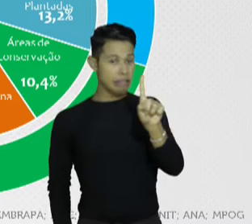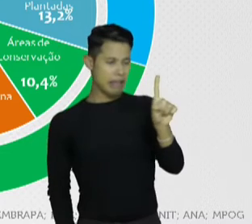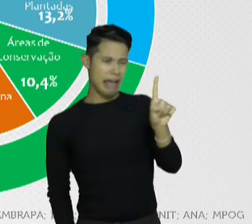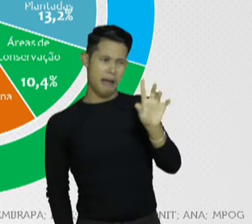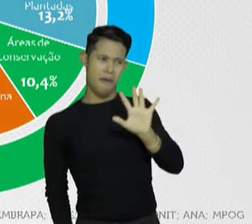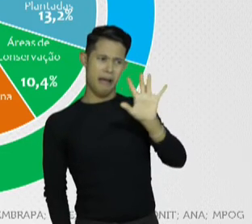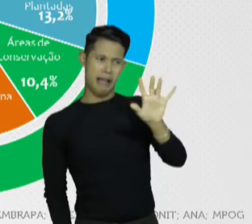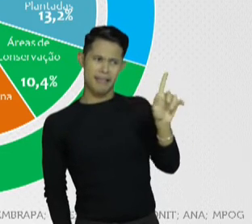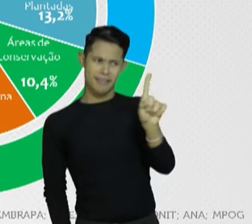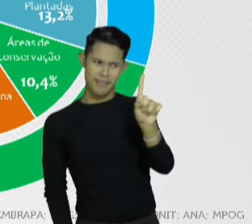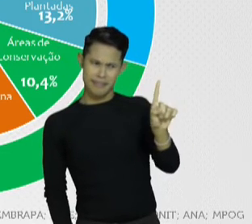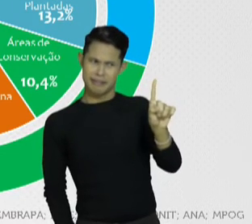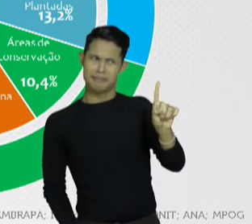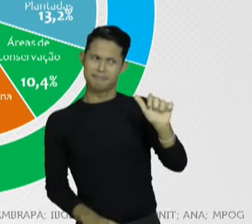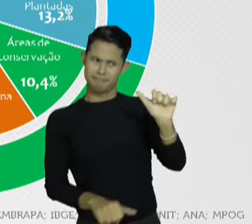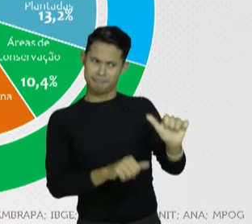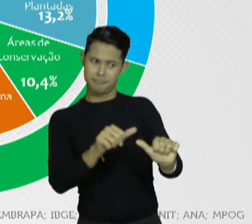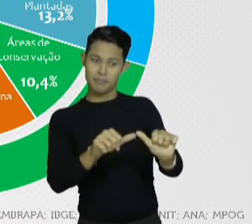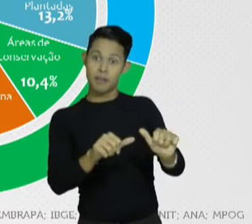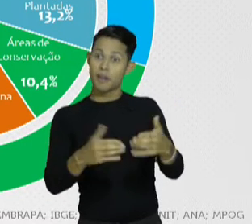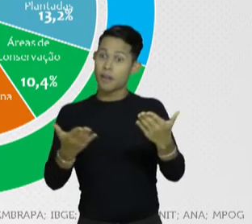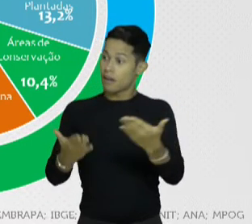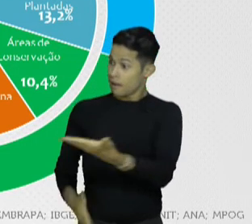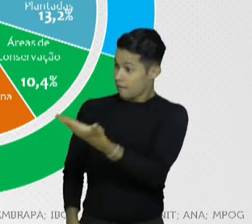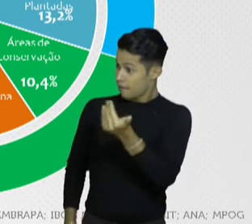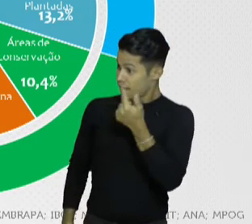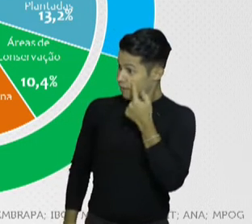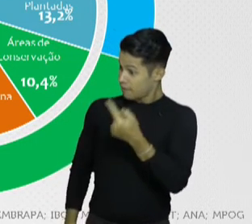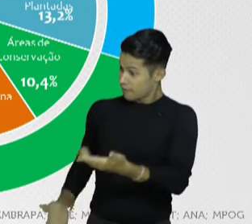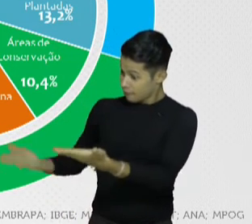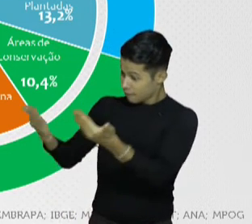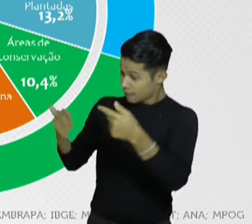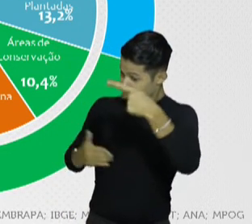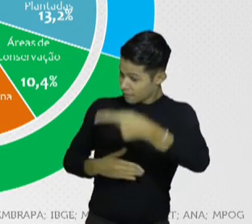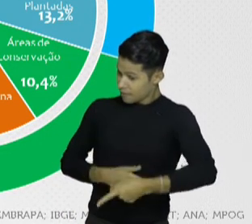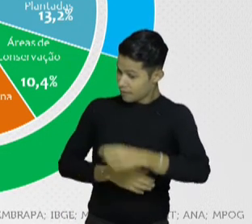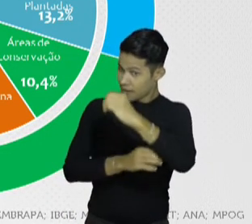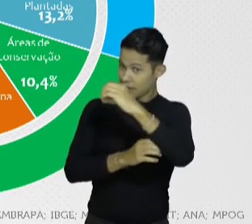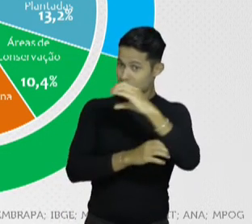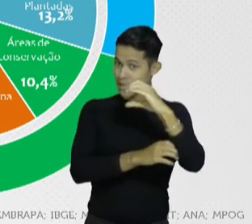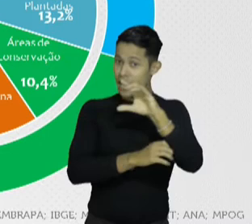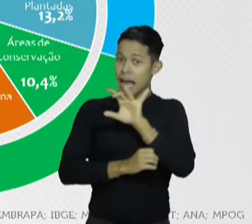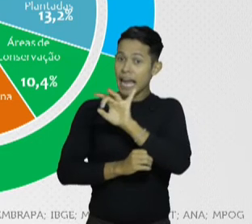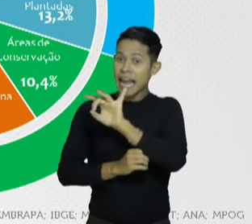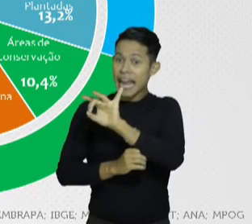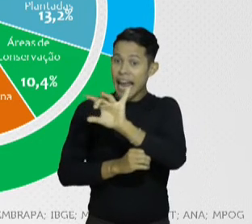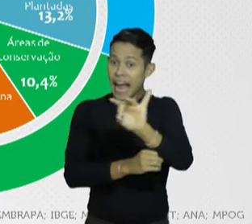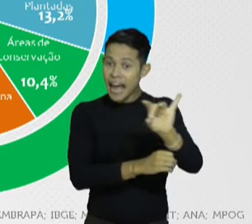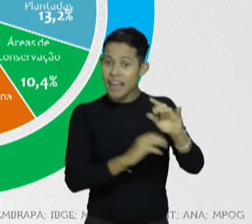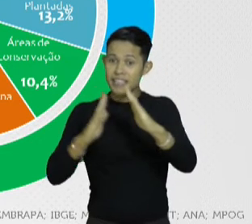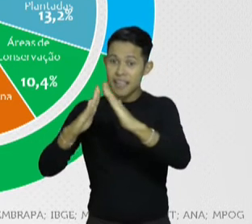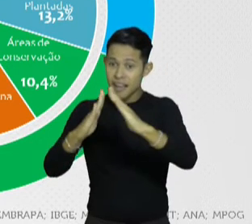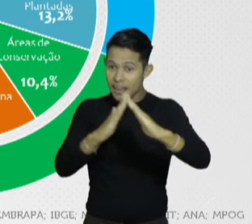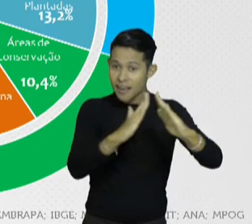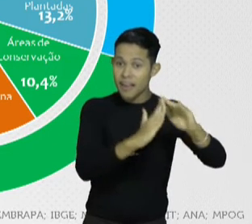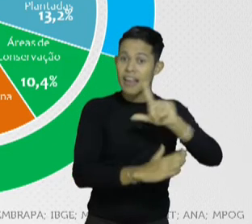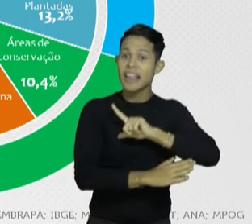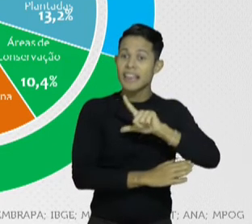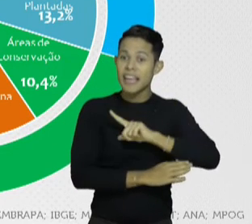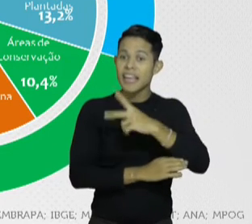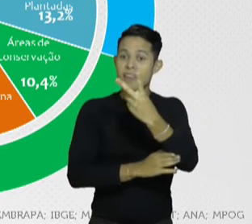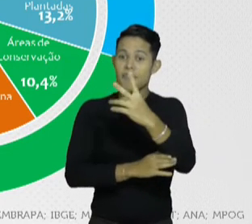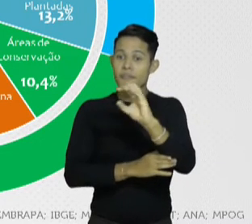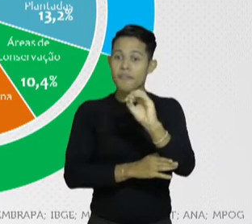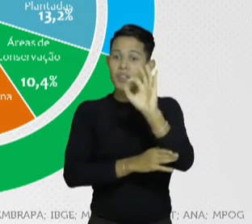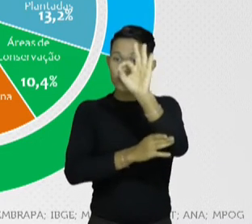que vocês vem aqui vai ver anda no Estado de Santa Catarina cada Propriedade do Estado de Santa Catarina tem 20%